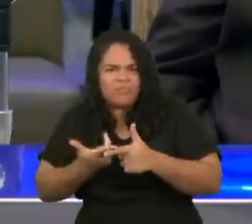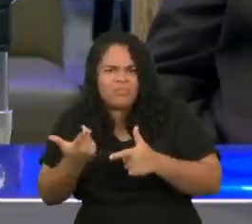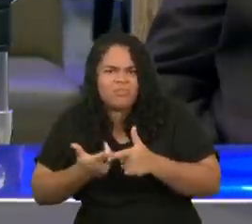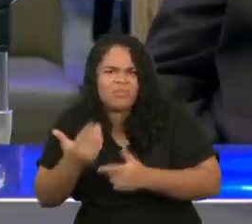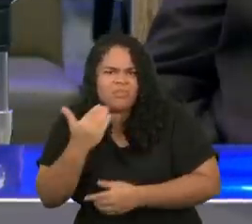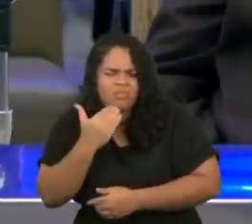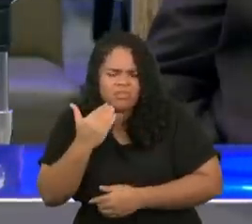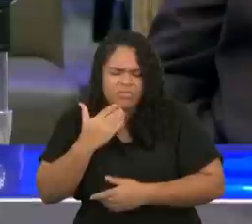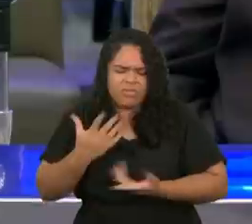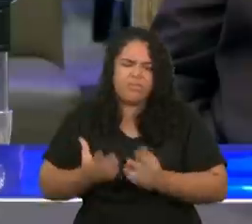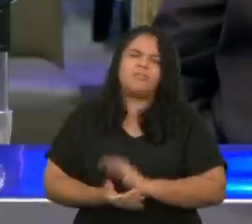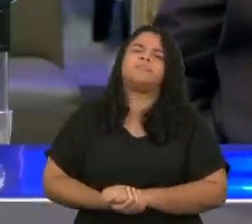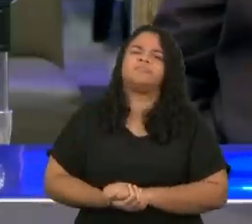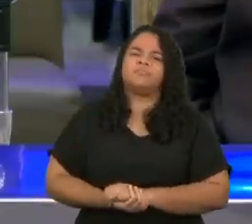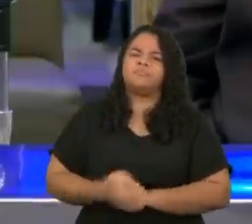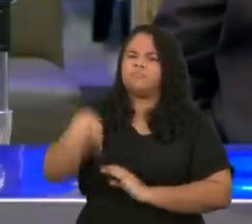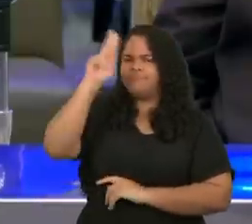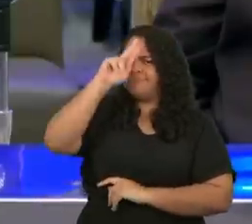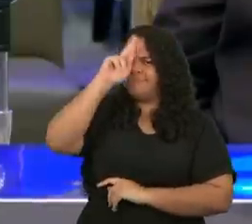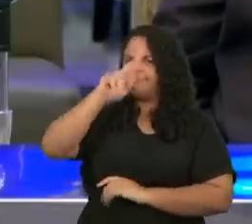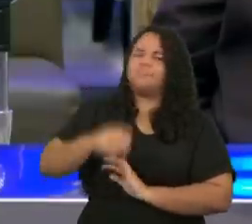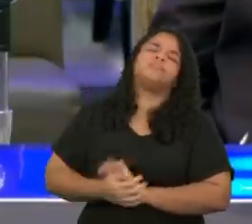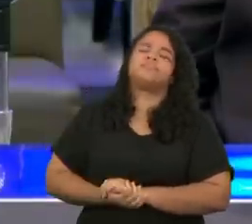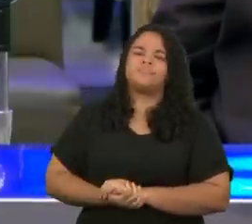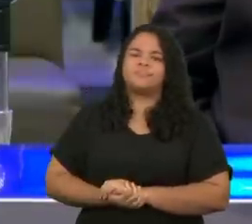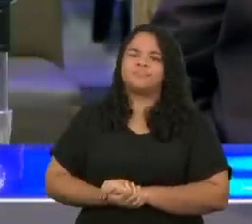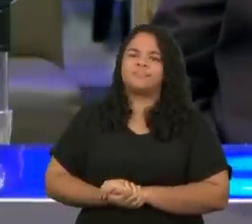tu é irmão mas tu é homem ela é mulher